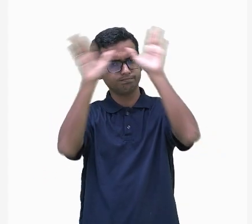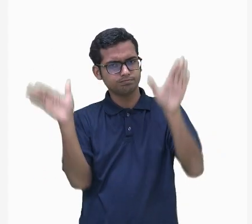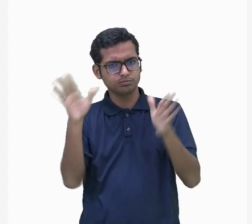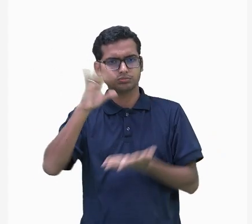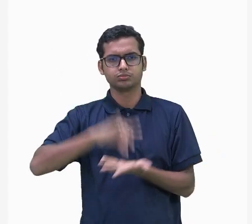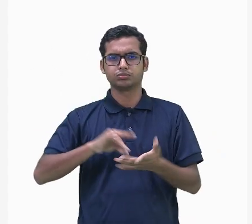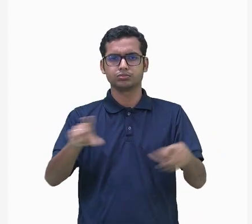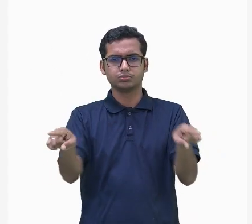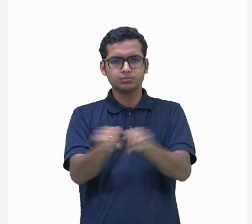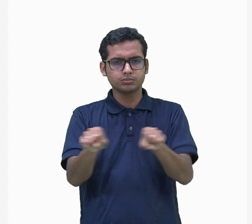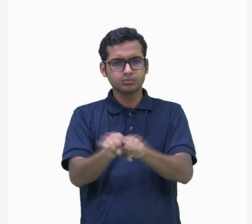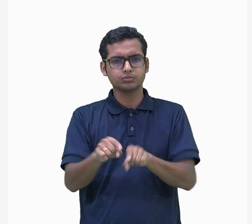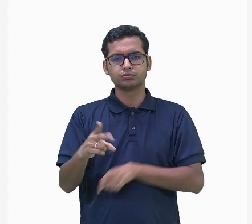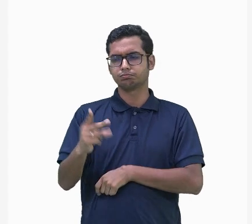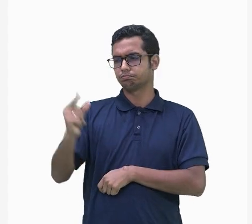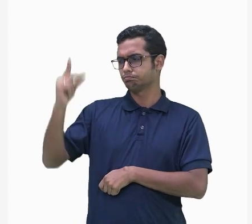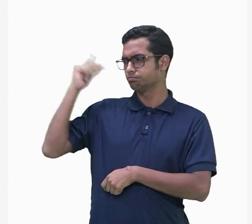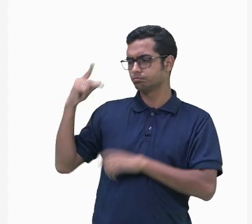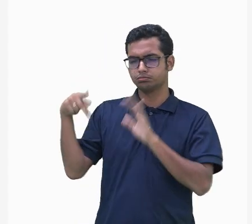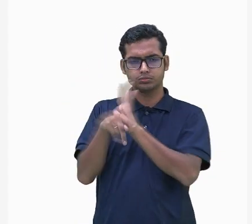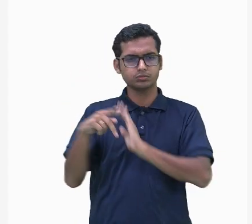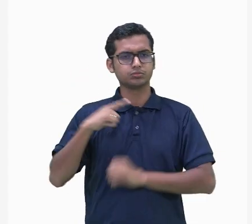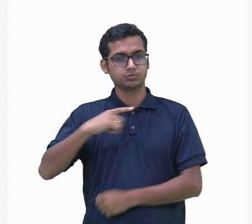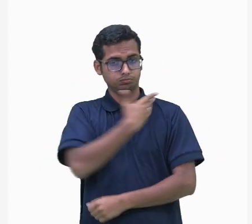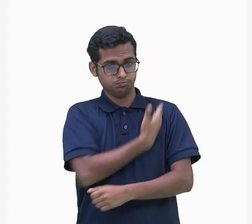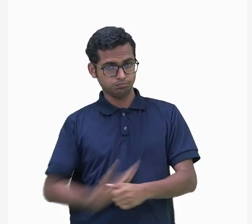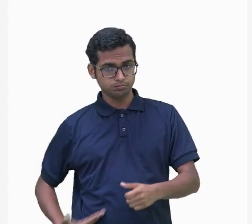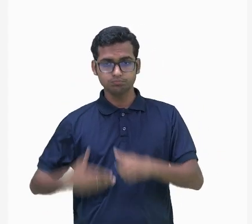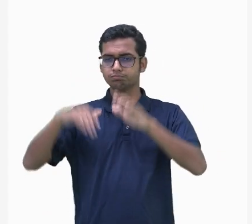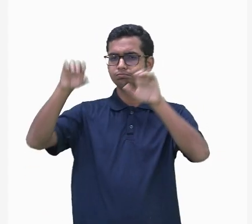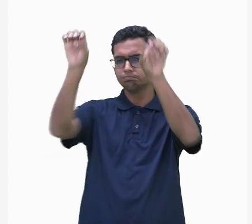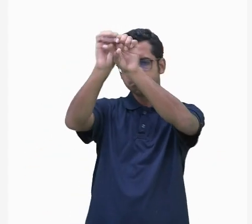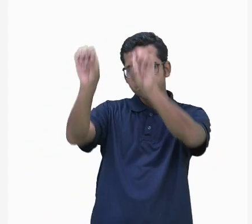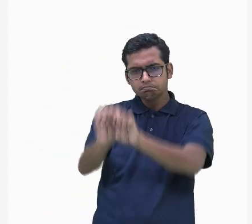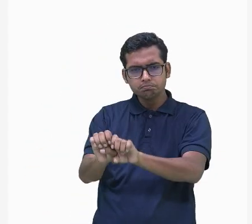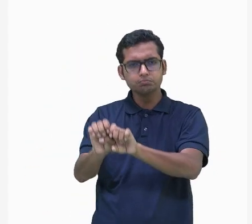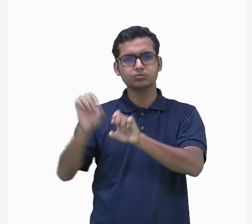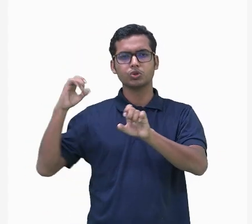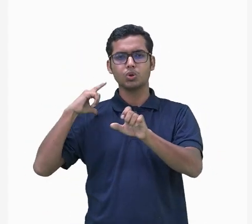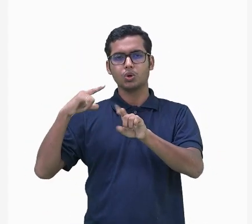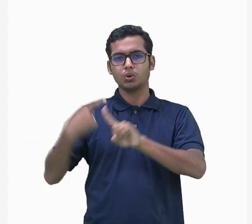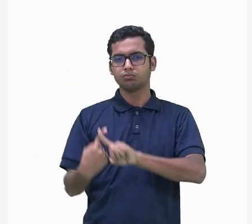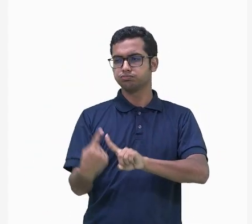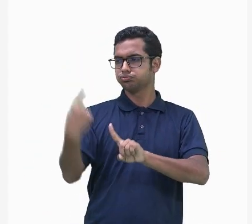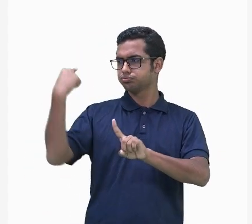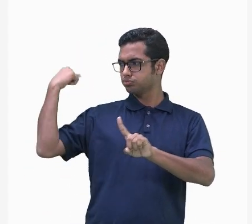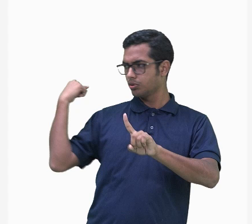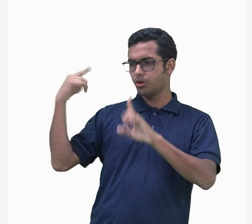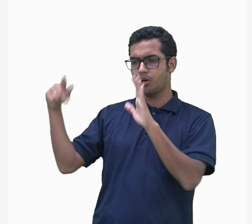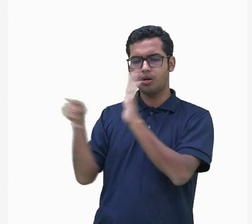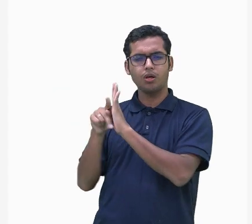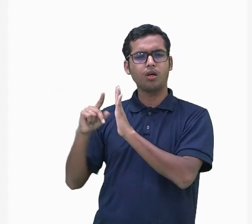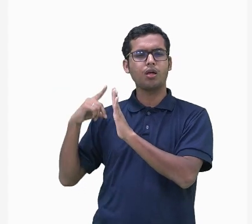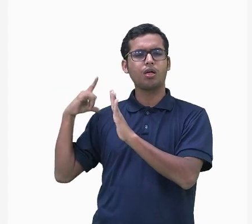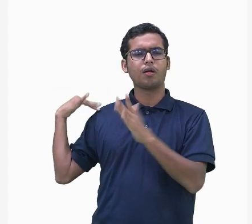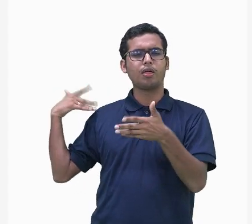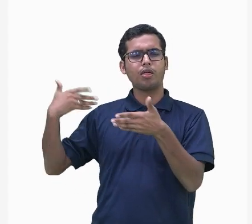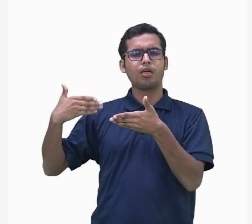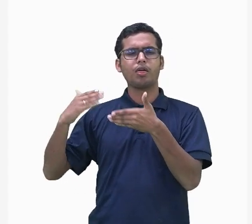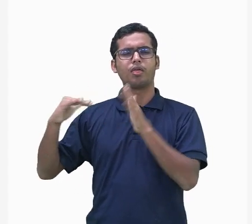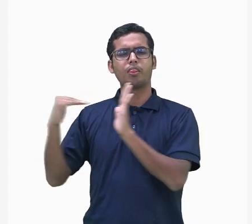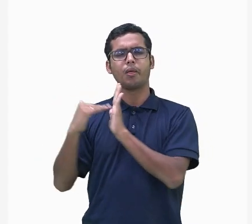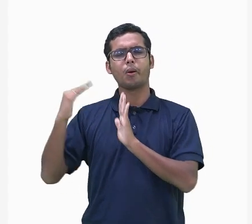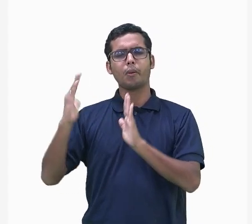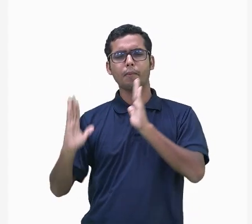regime foi uma estrutura que permaneceu atuante até a Revolução Francesa. Nessa época,